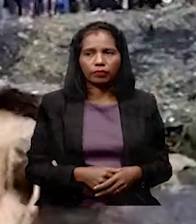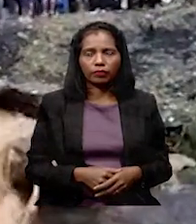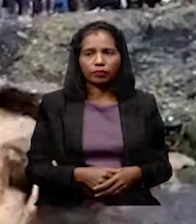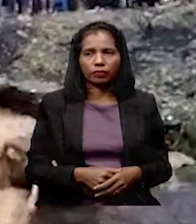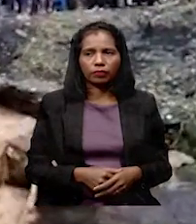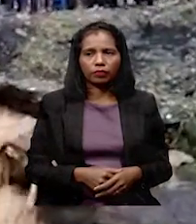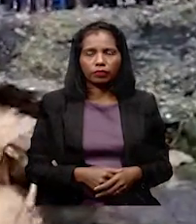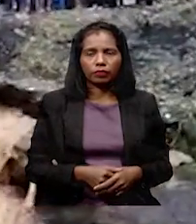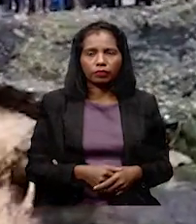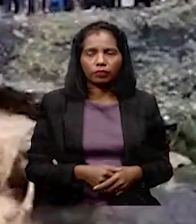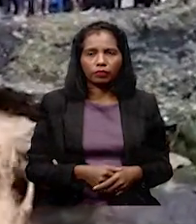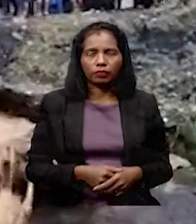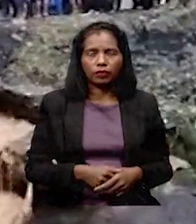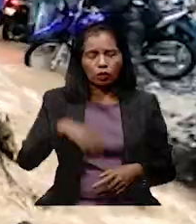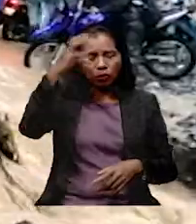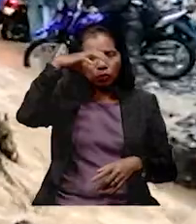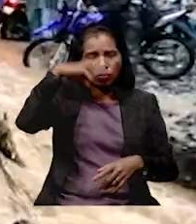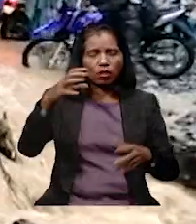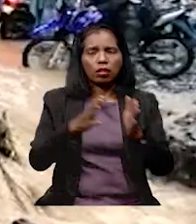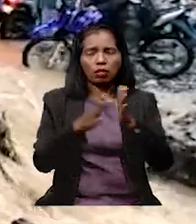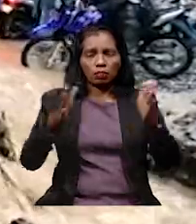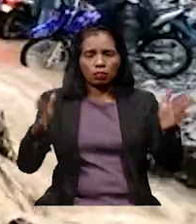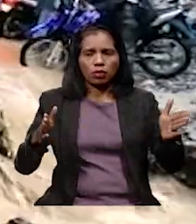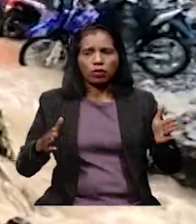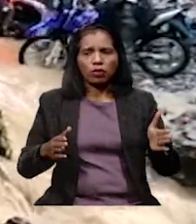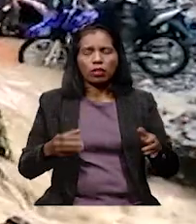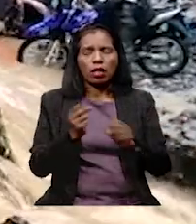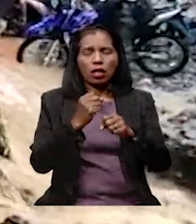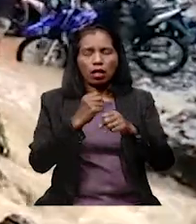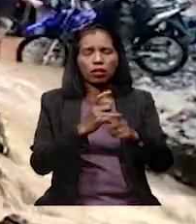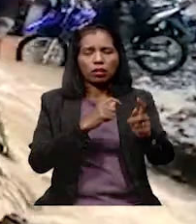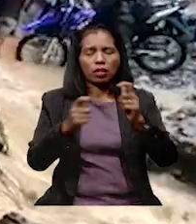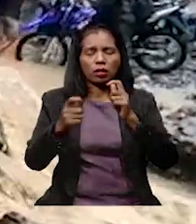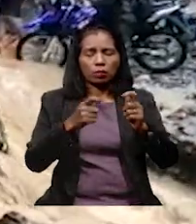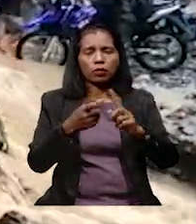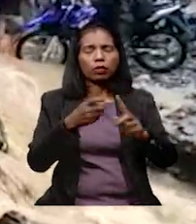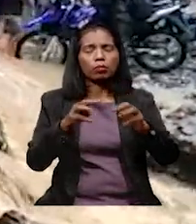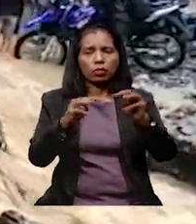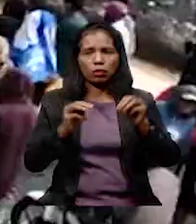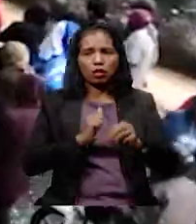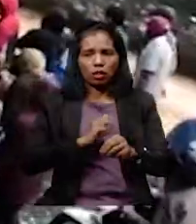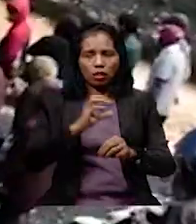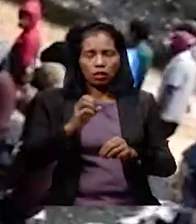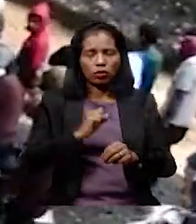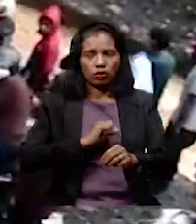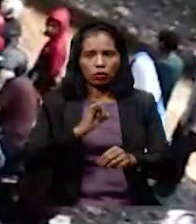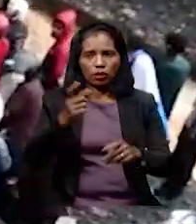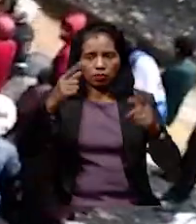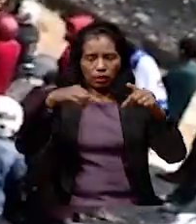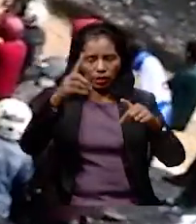Udang ho intenso da rebote e a segunda semana ne impede movimento e transporte o município Ainaro manufai suai no aileu